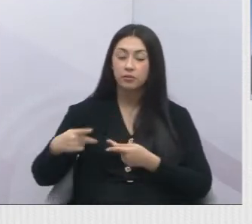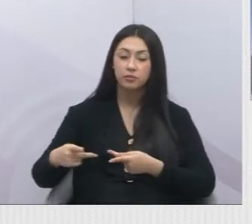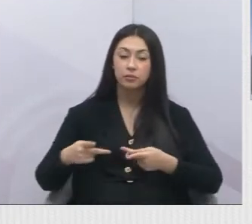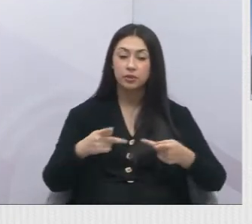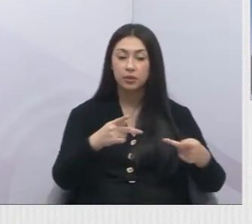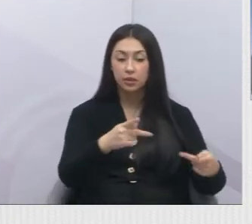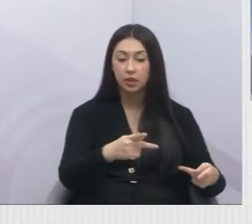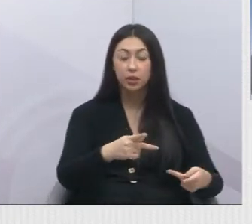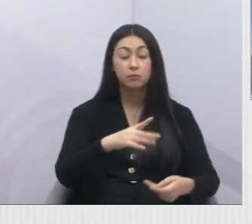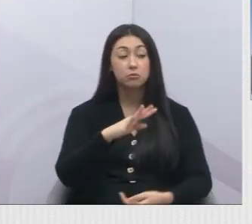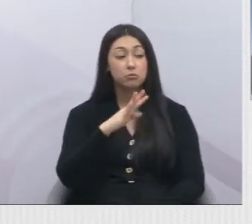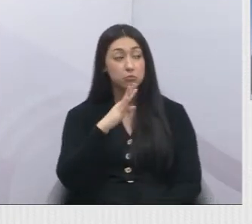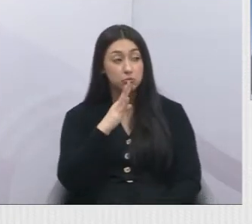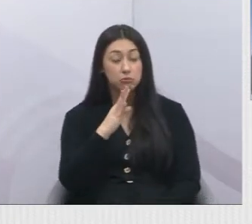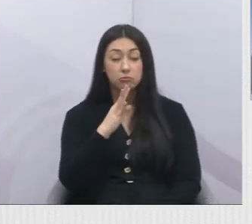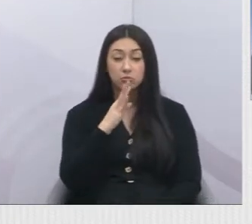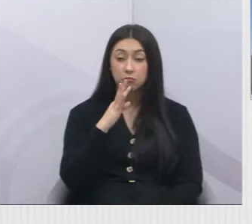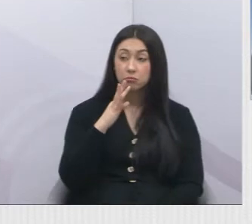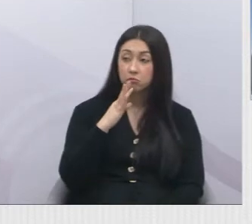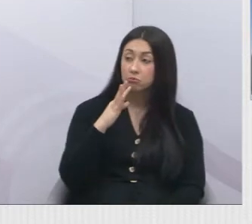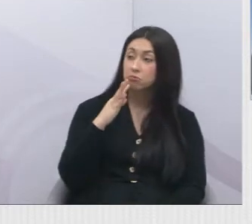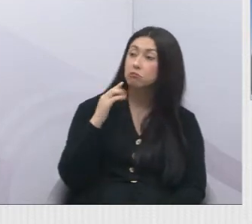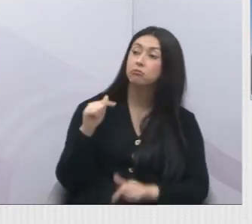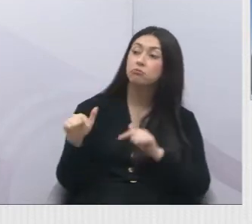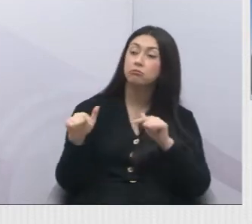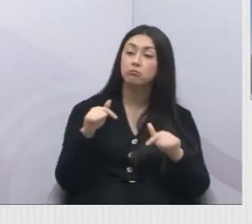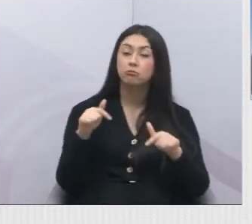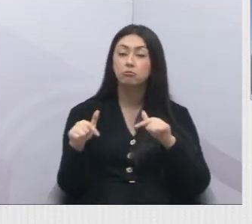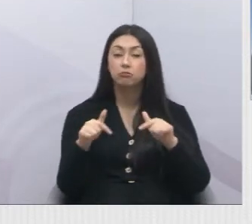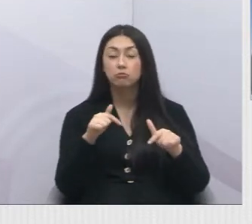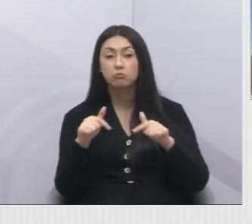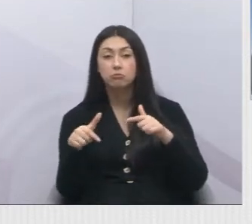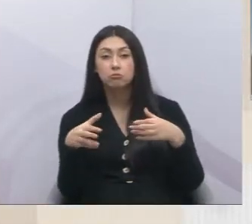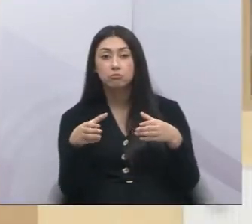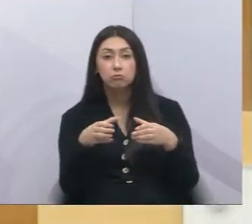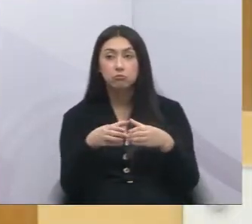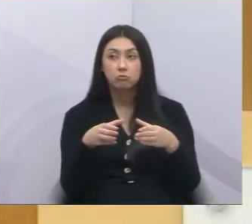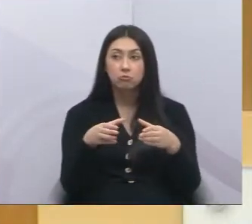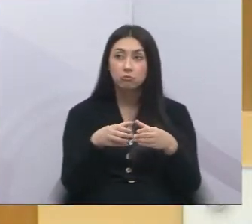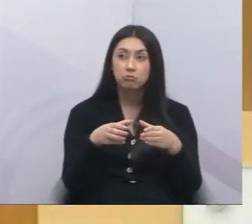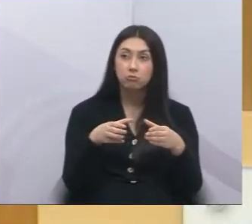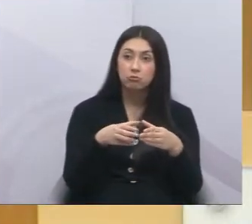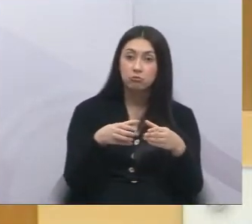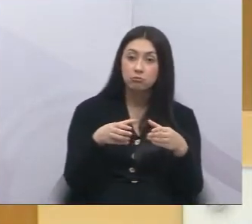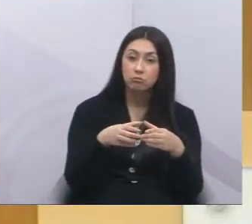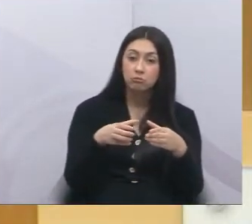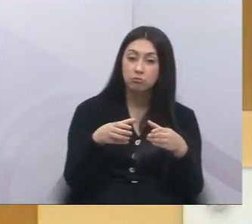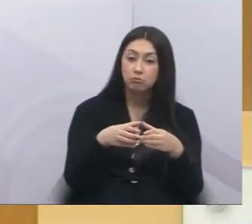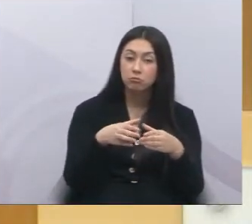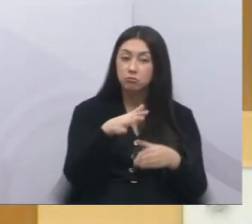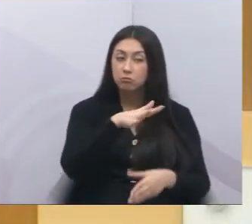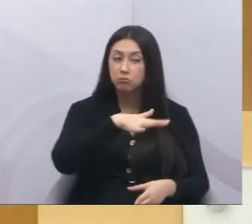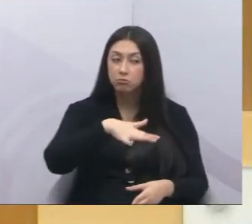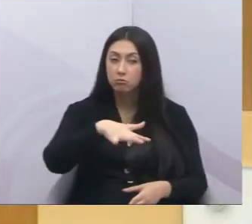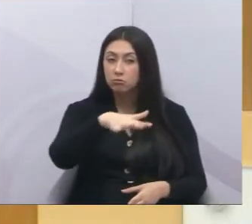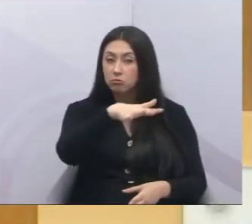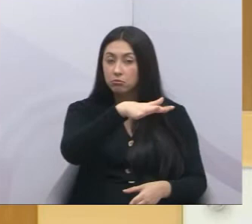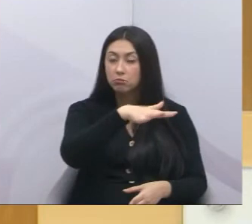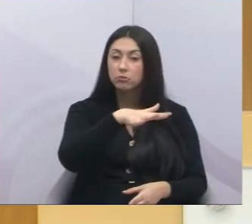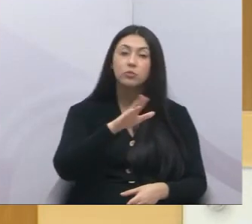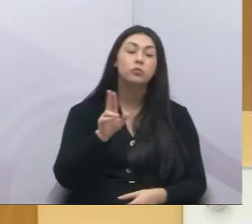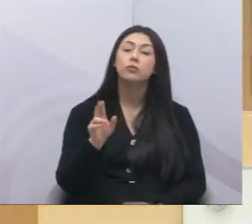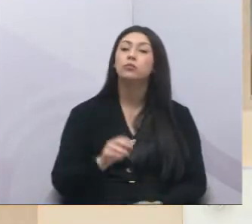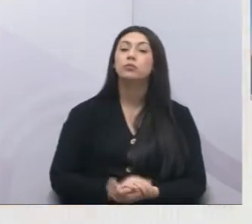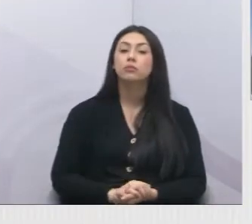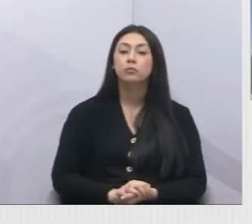Meia Lua conhecendo o trabalho da equipe da Rejane, que é a coordenadora. Pode